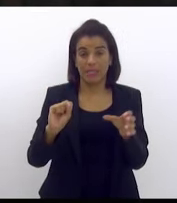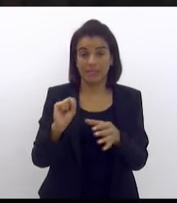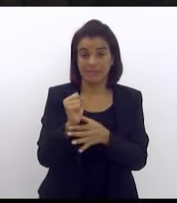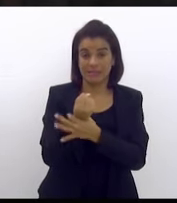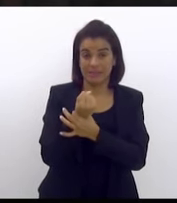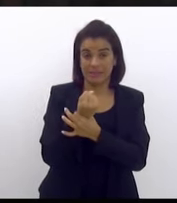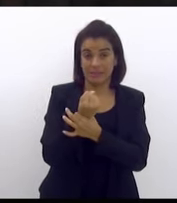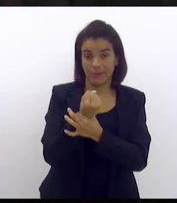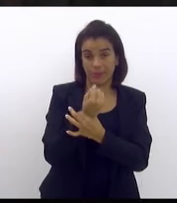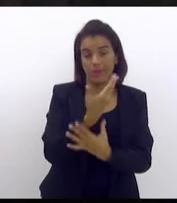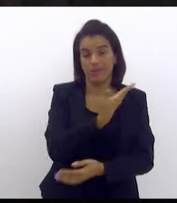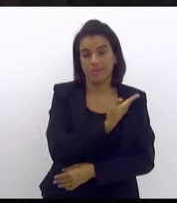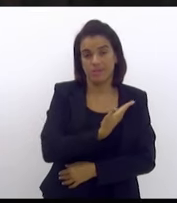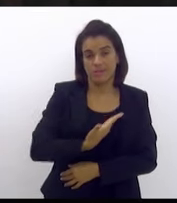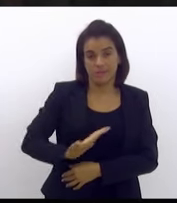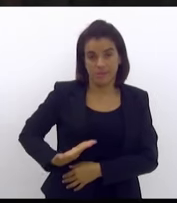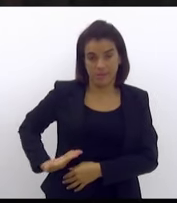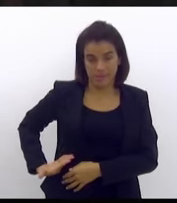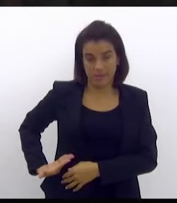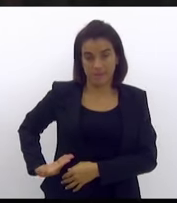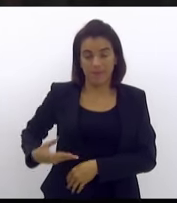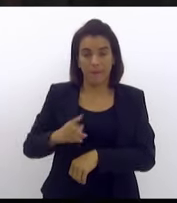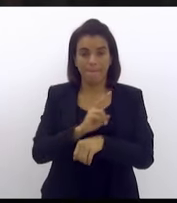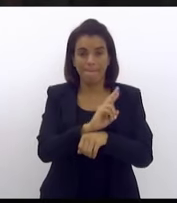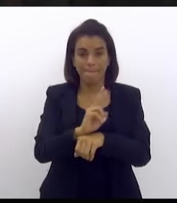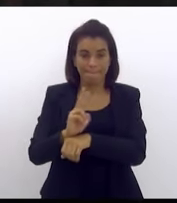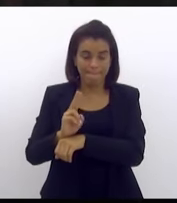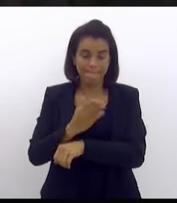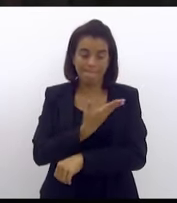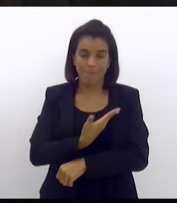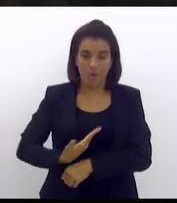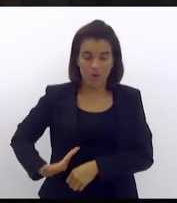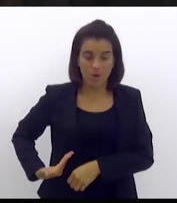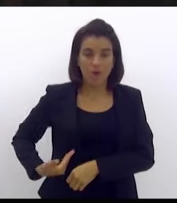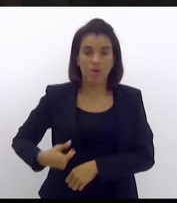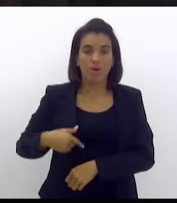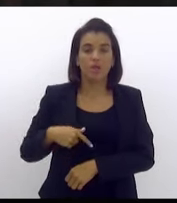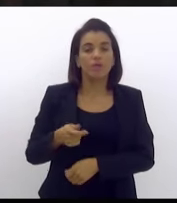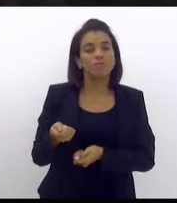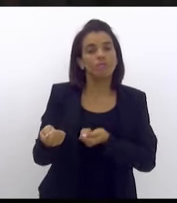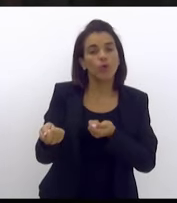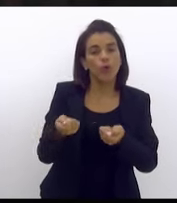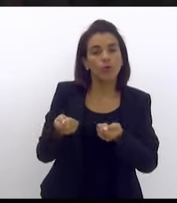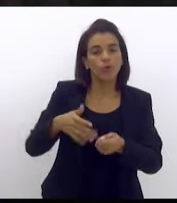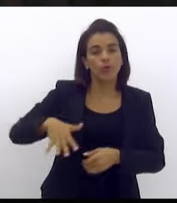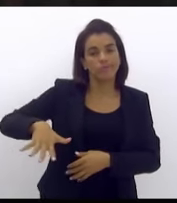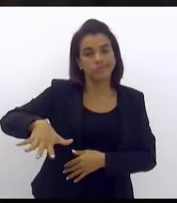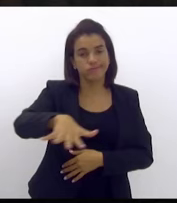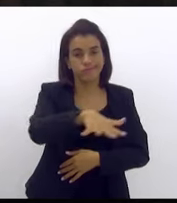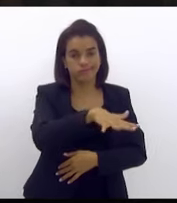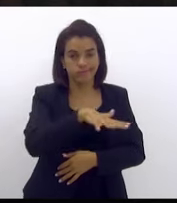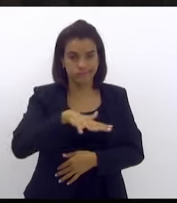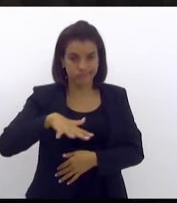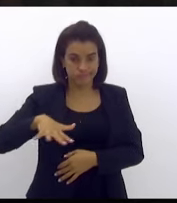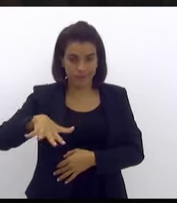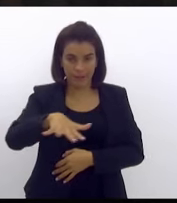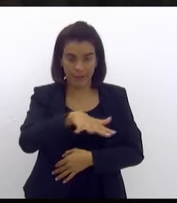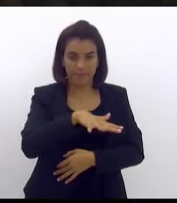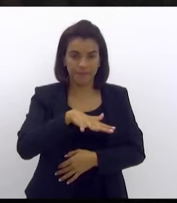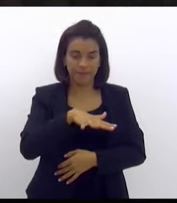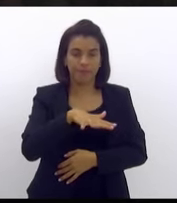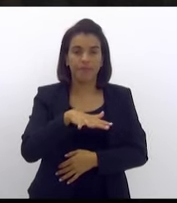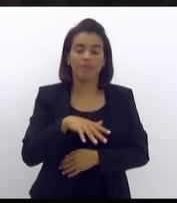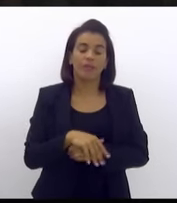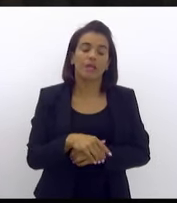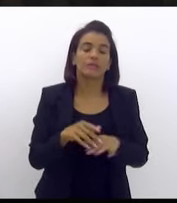segurança pública e controle territorial. Eu dizia aqui,